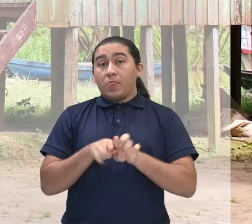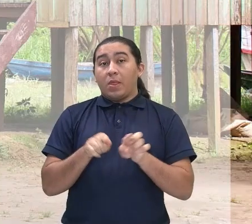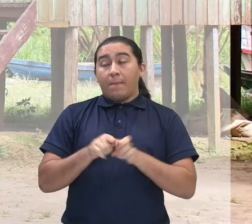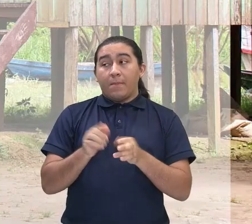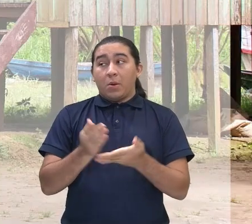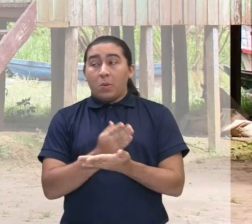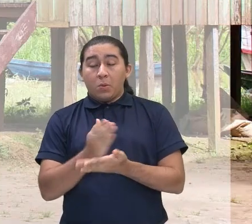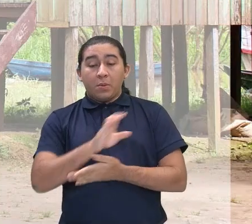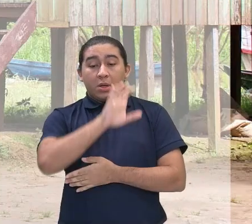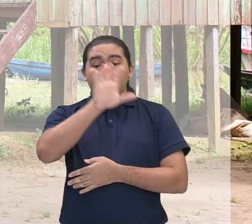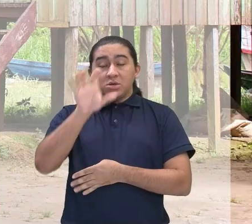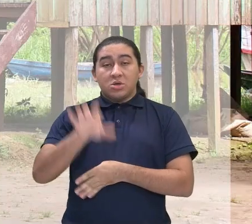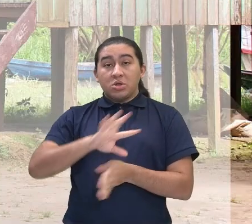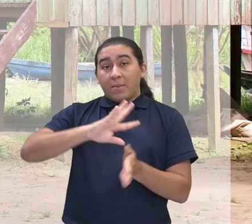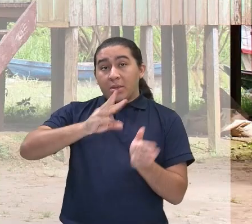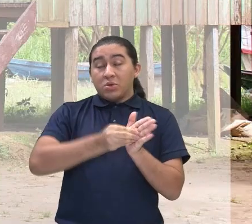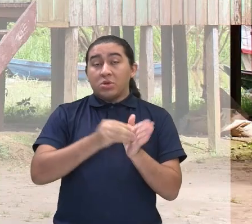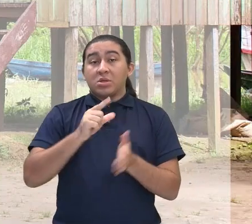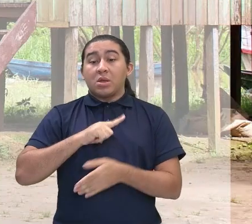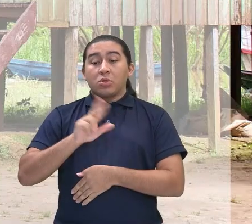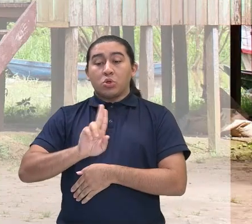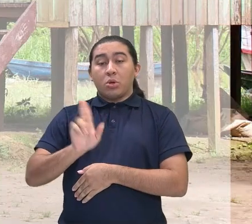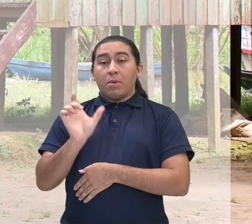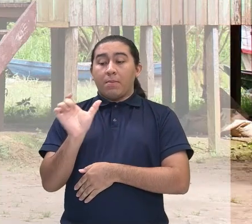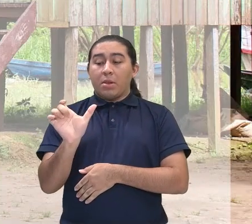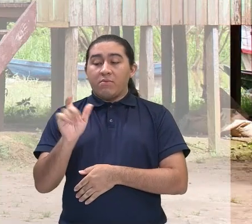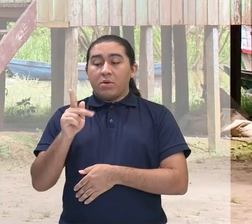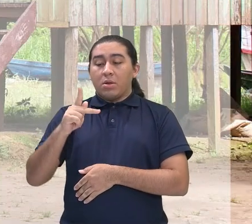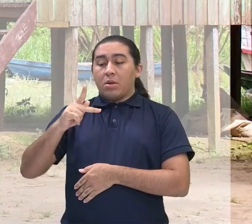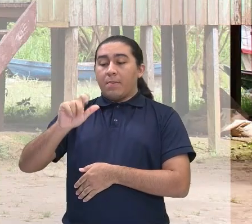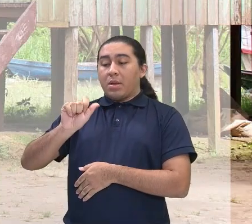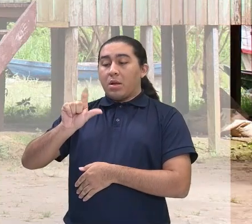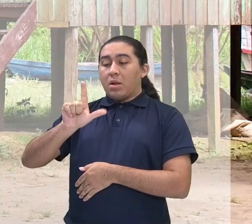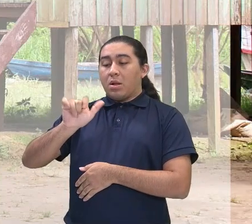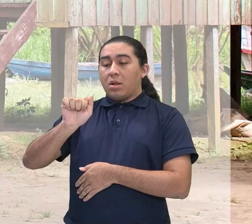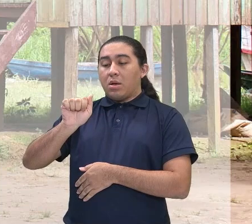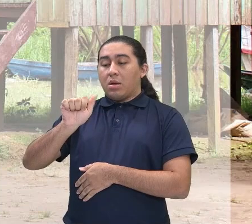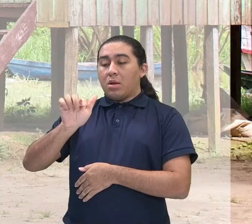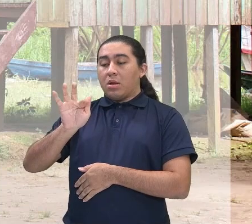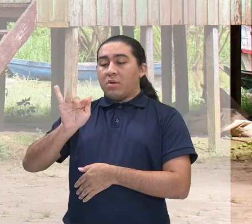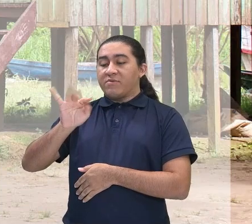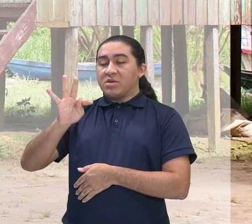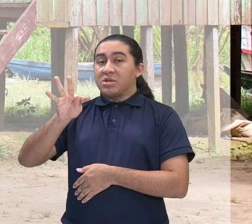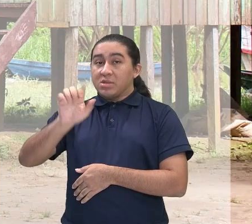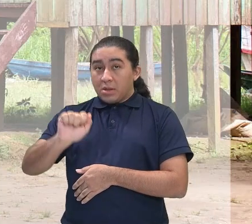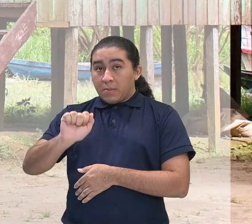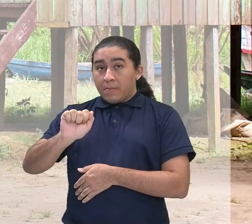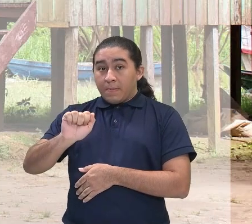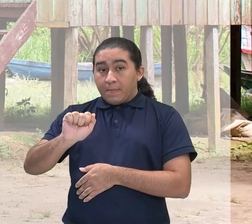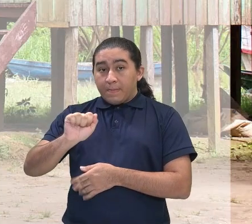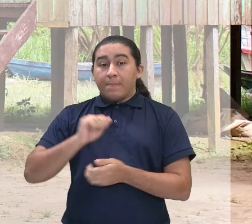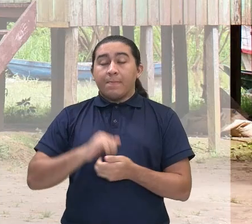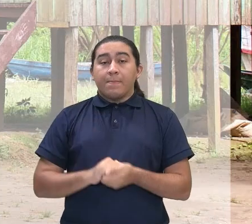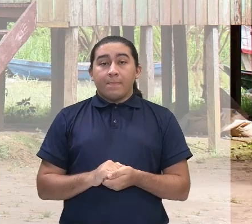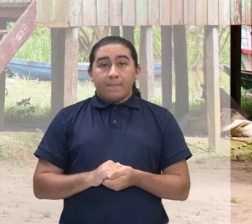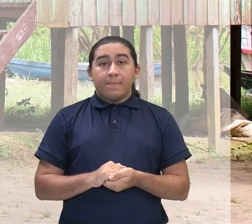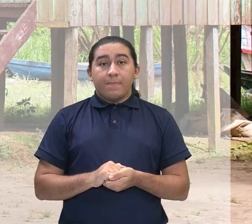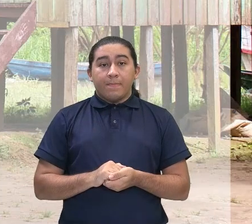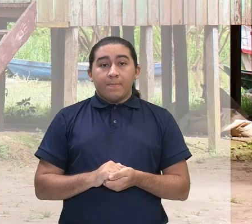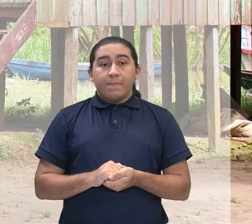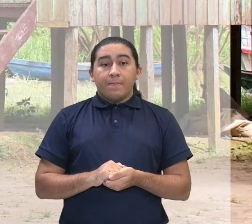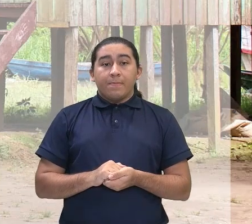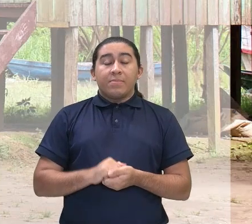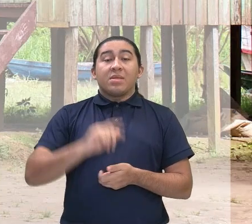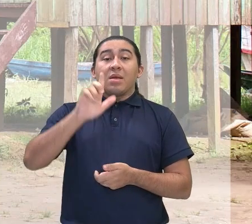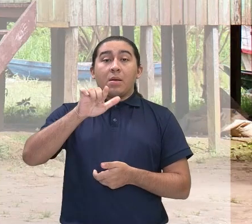da Amazônia é chamado de palafita, ele reflete o conhecimento